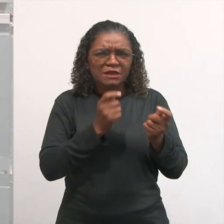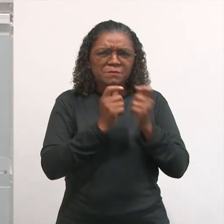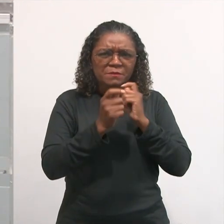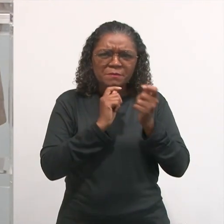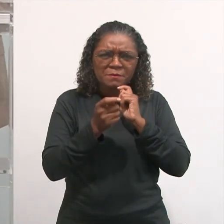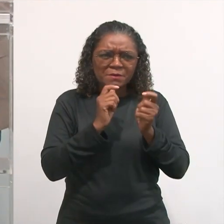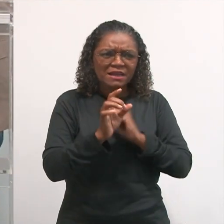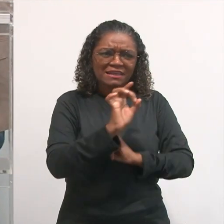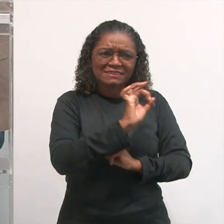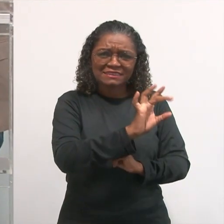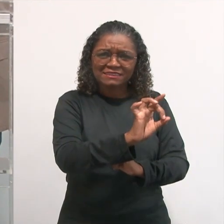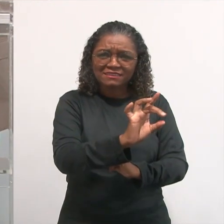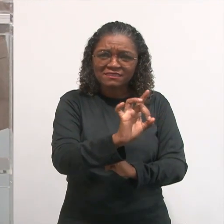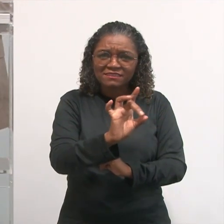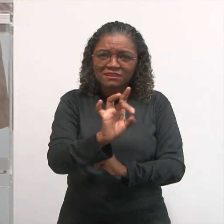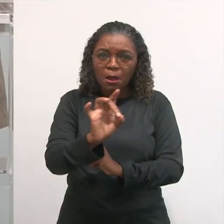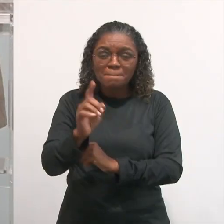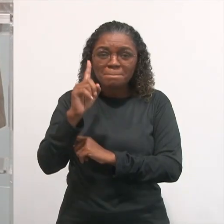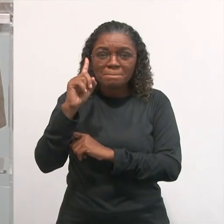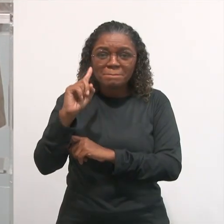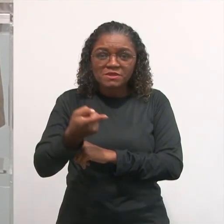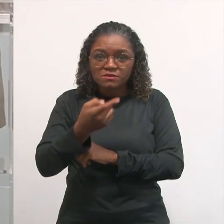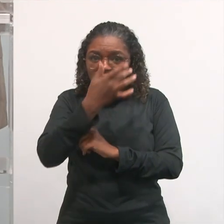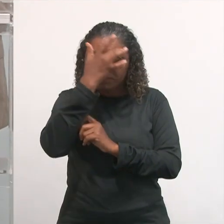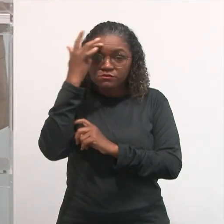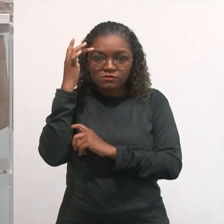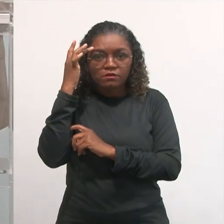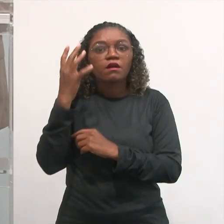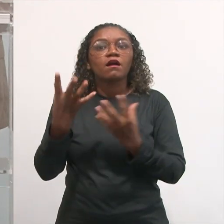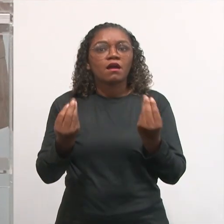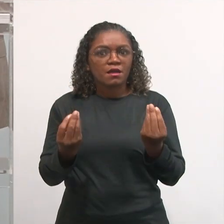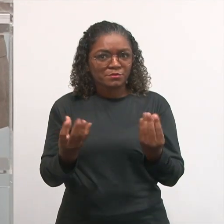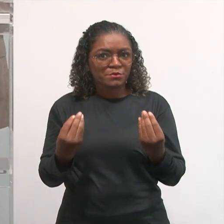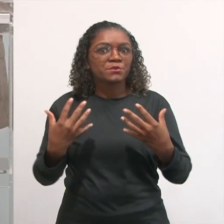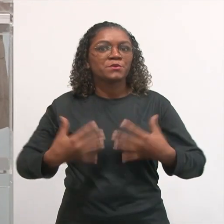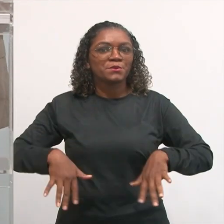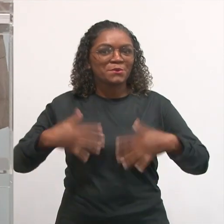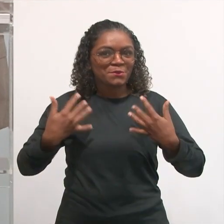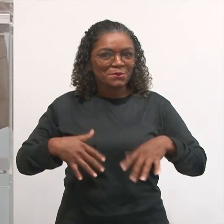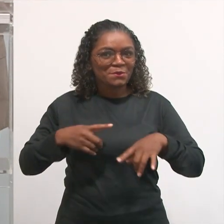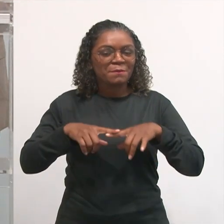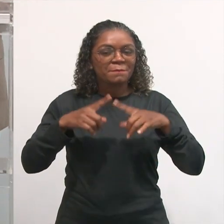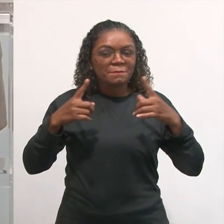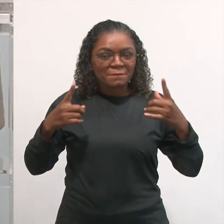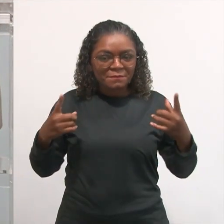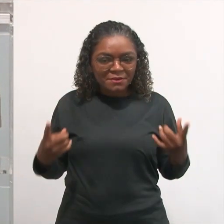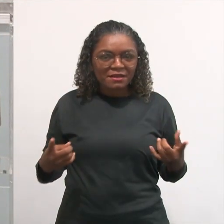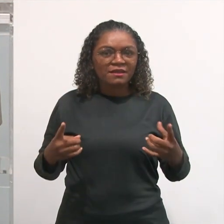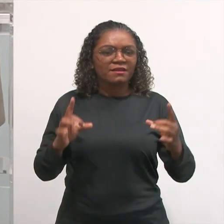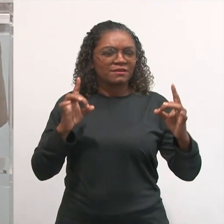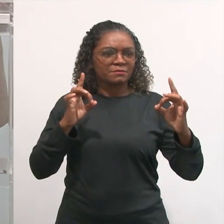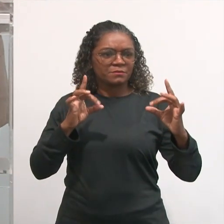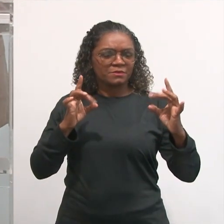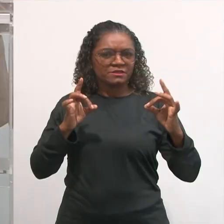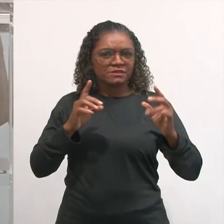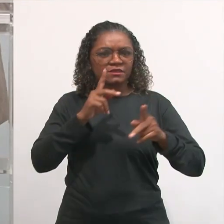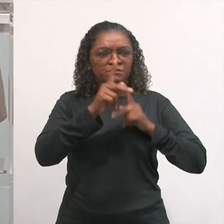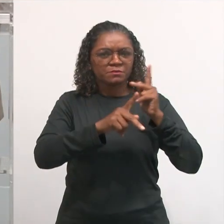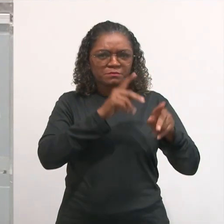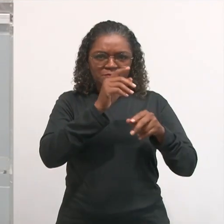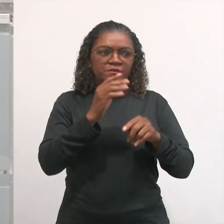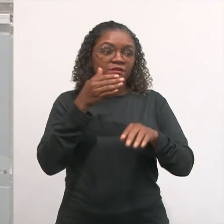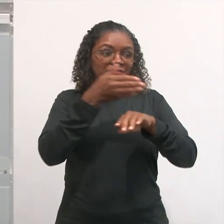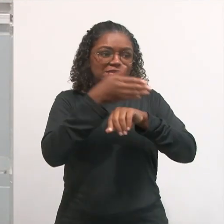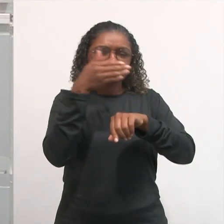seja possível entrevistar mais os 1000 pacientes que foram todo o público, né? Toda a população que foi atendida num determinado posto